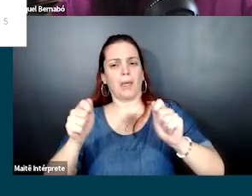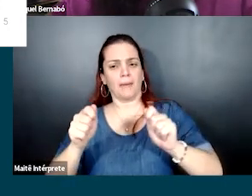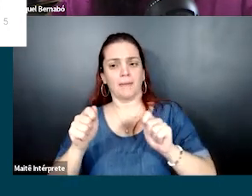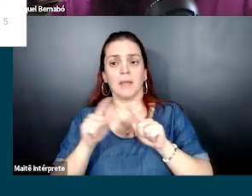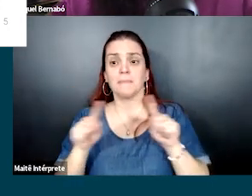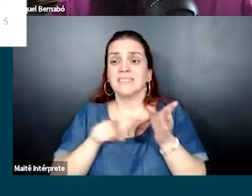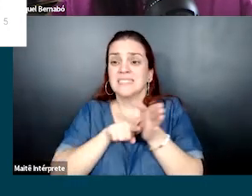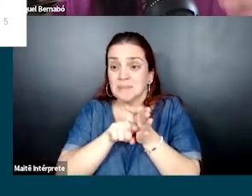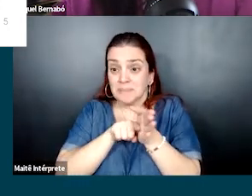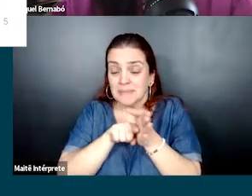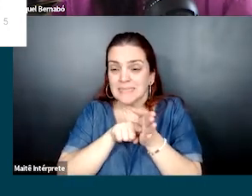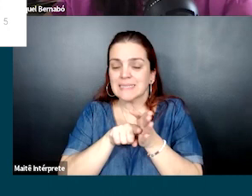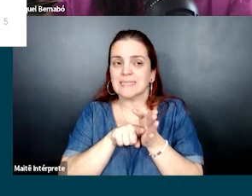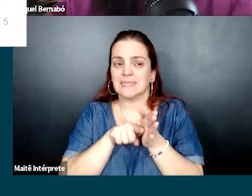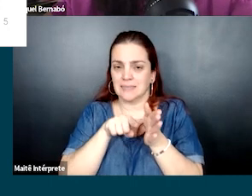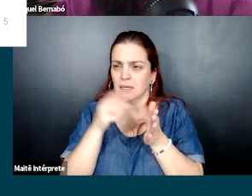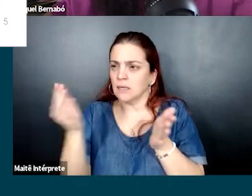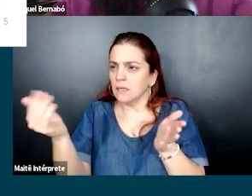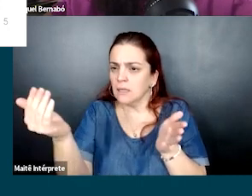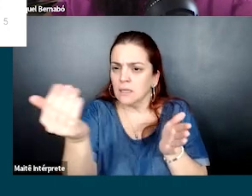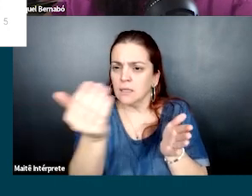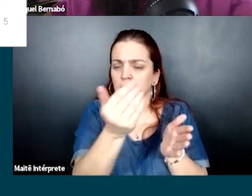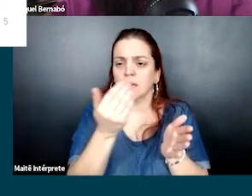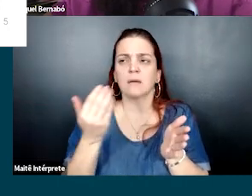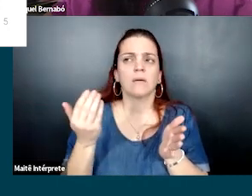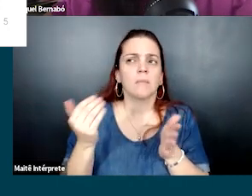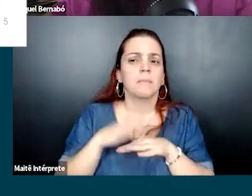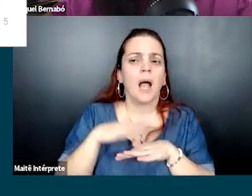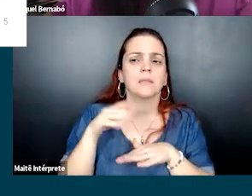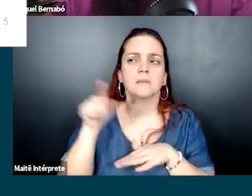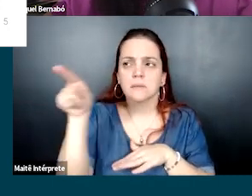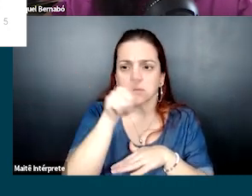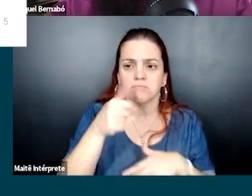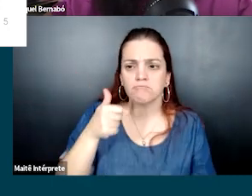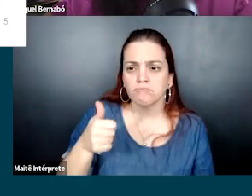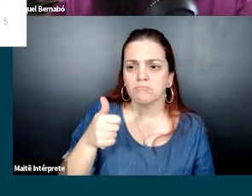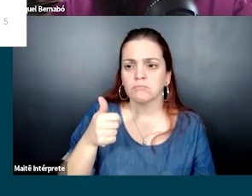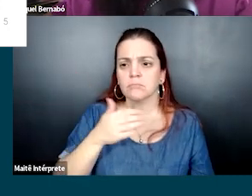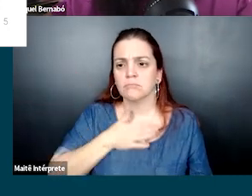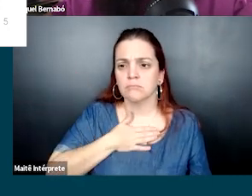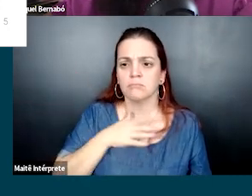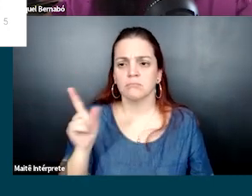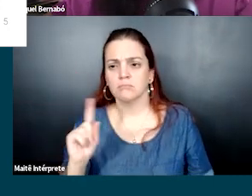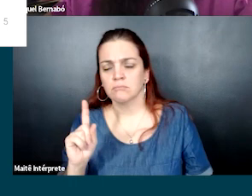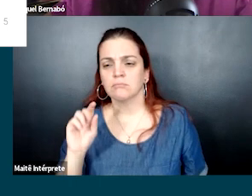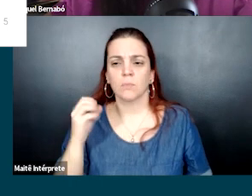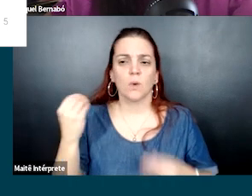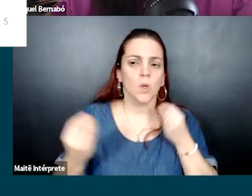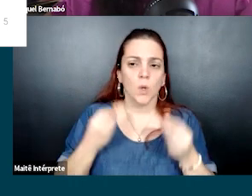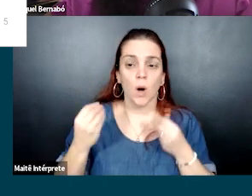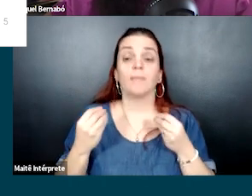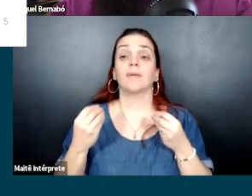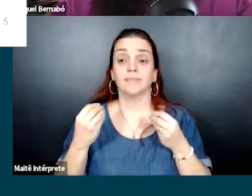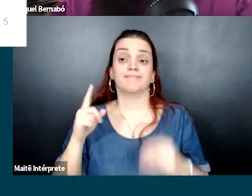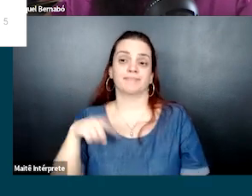bem. Mas a pesquisa ela tem esse caráter, essa natureza muito inquieta, né, de querer saber mais, entender mais e com